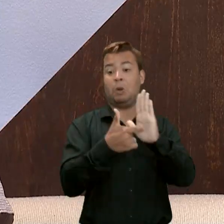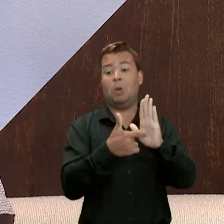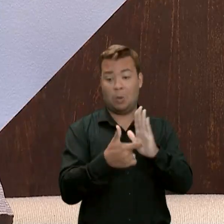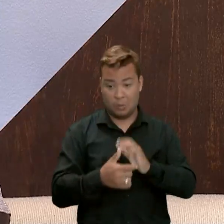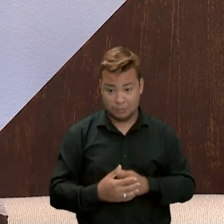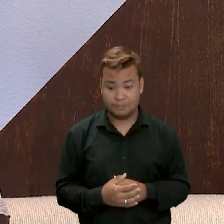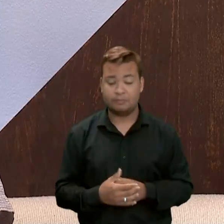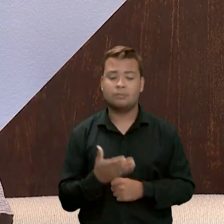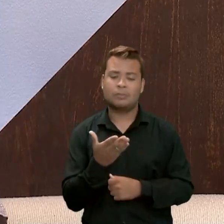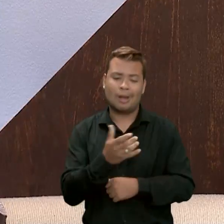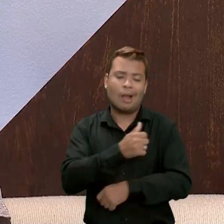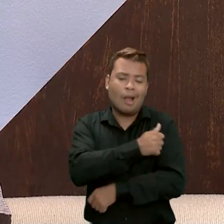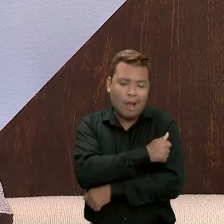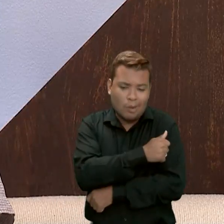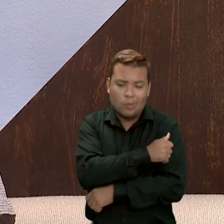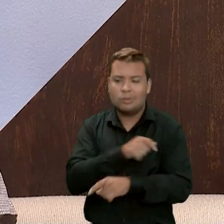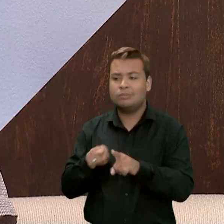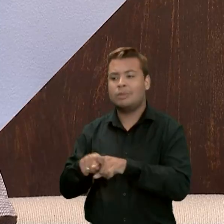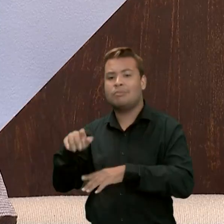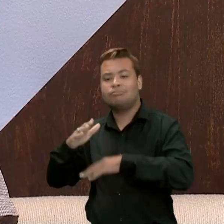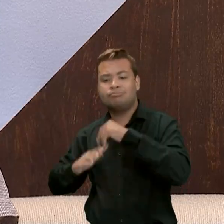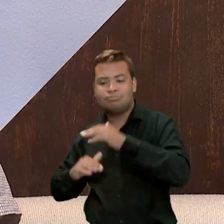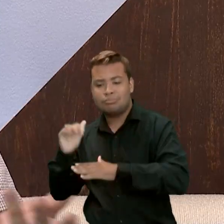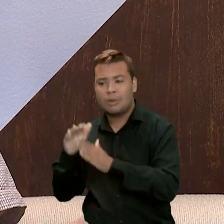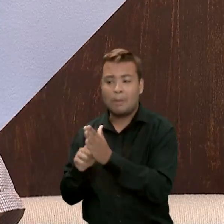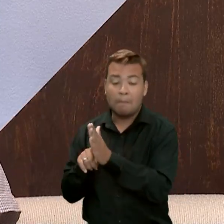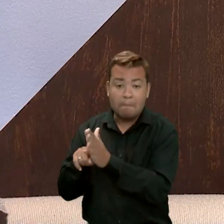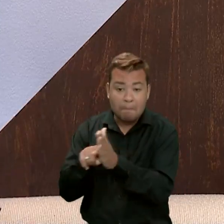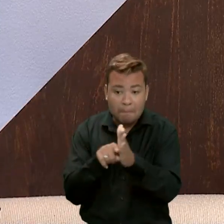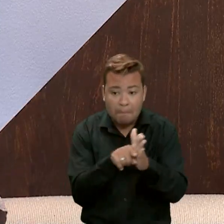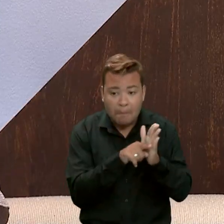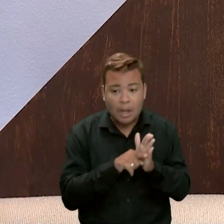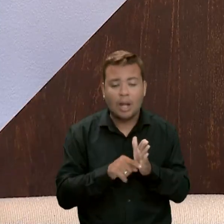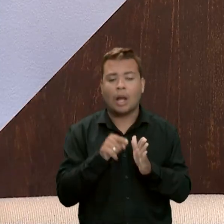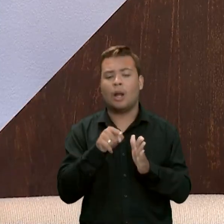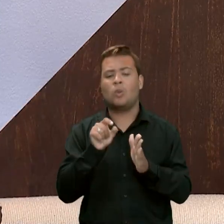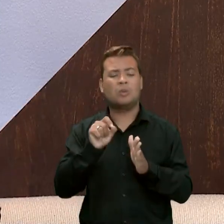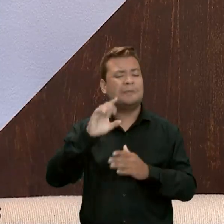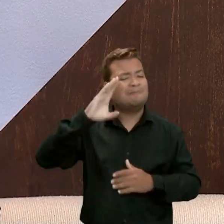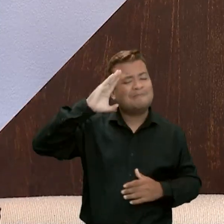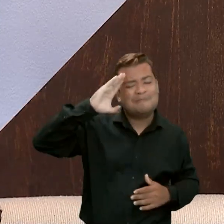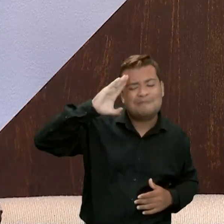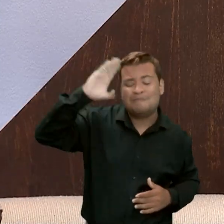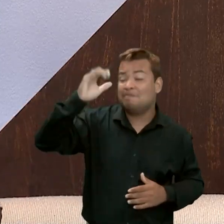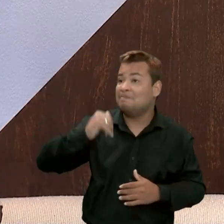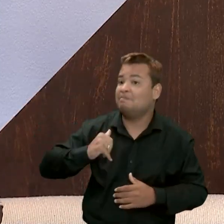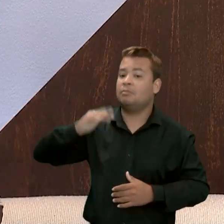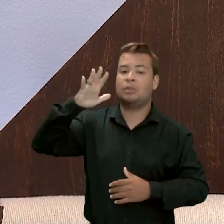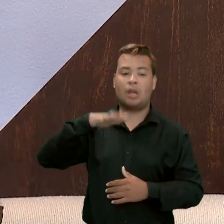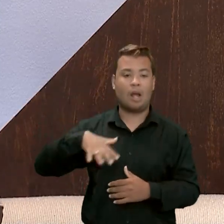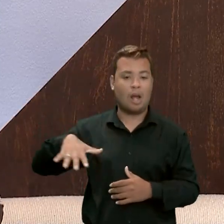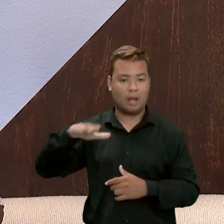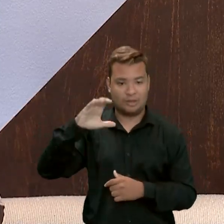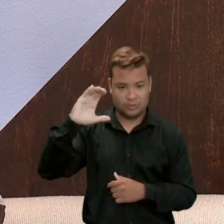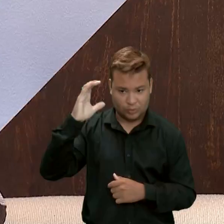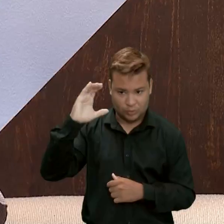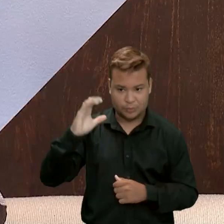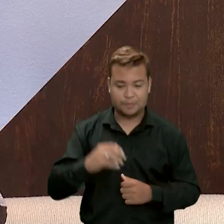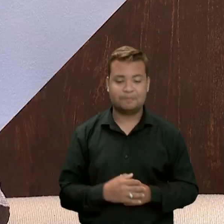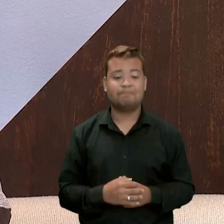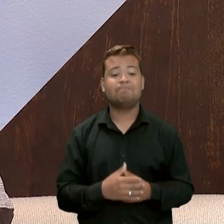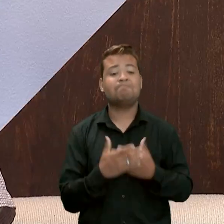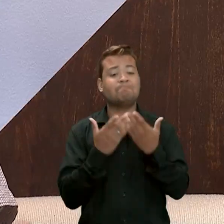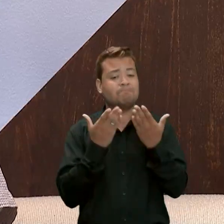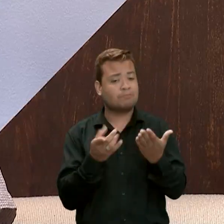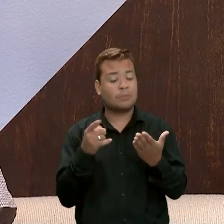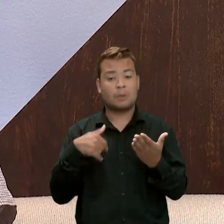para os alunos, né, para os pesquisadores, é o ápice assim, da área, na área científica. Então, isso para a gente é